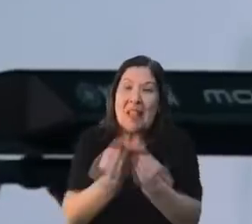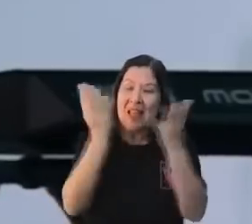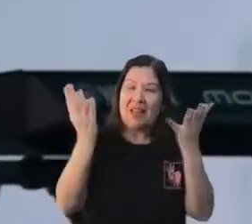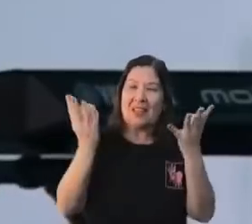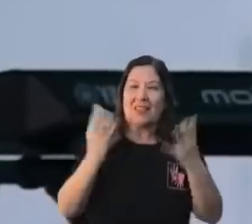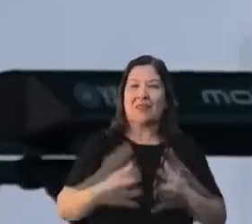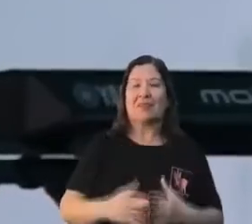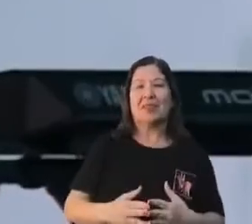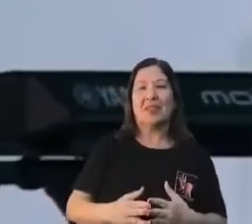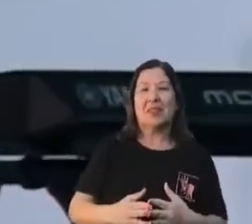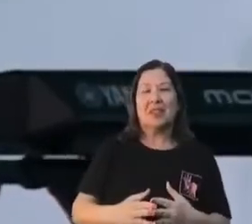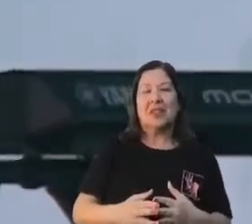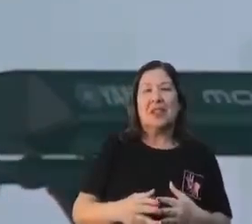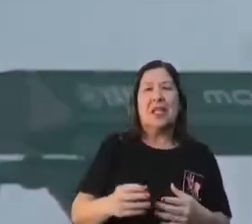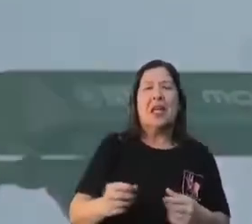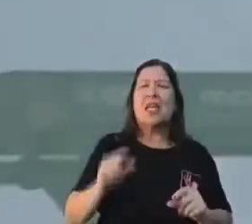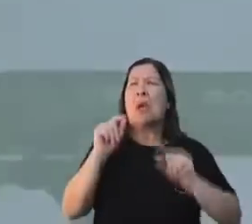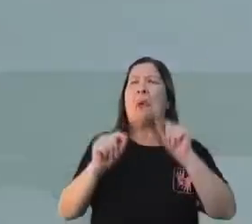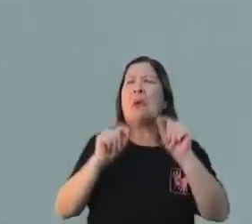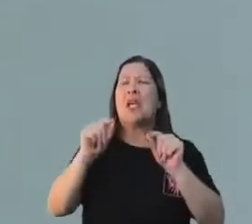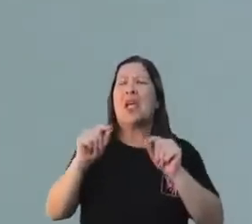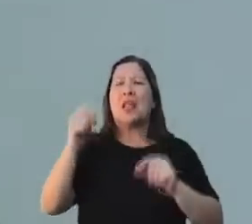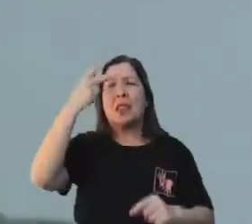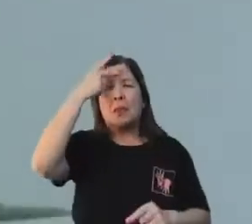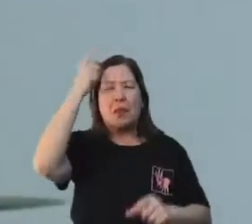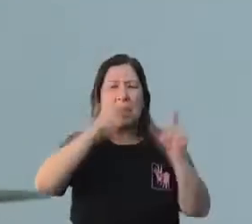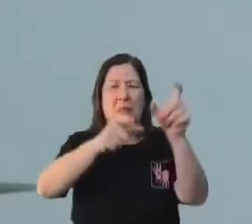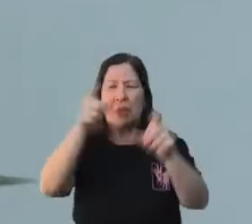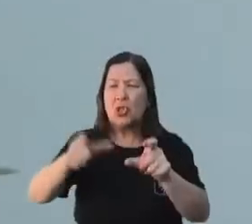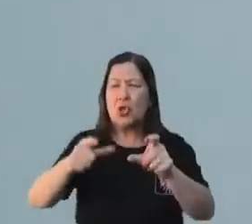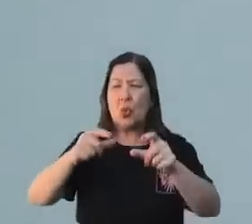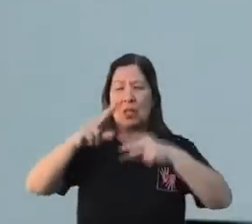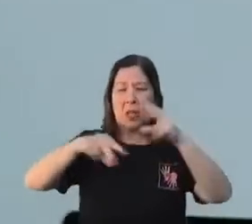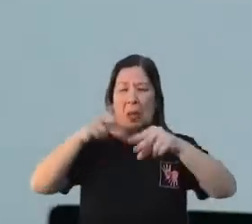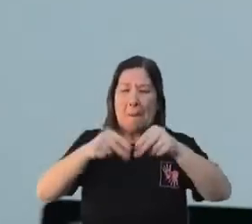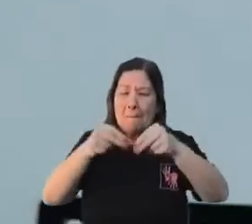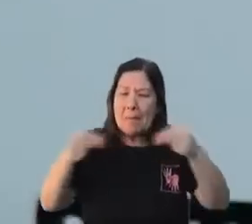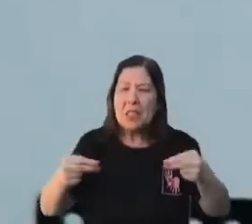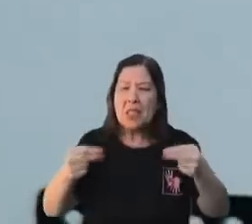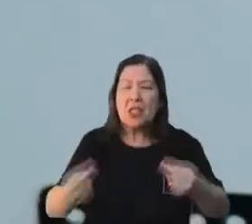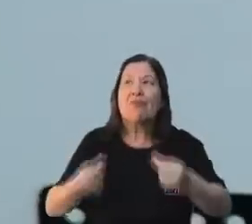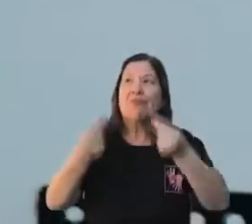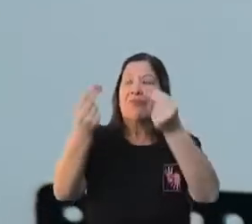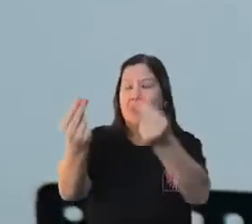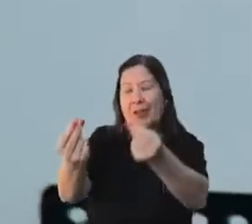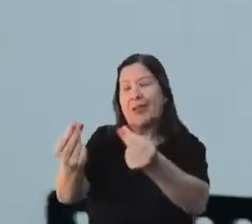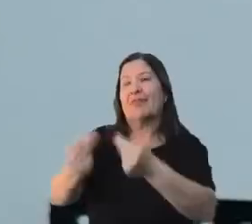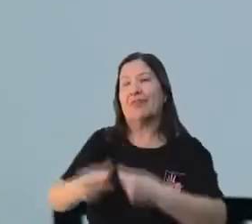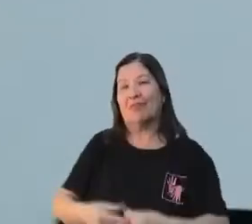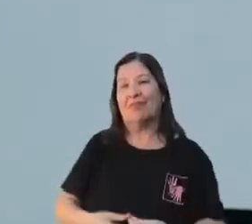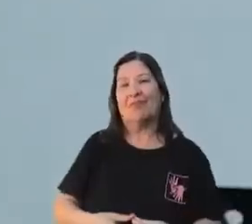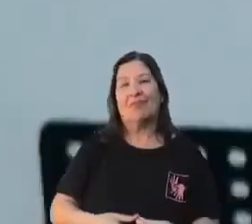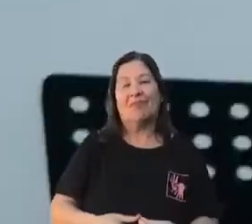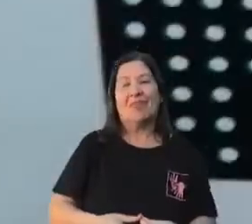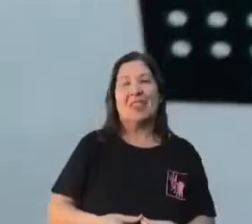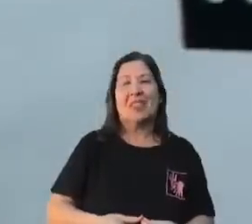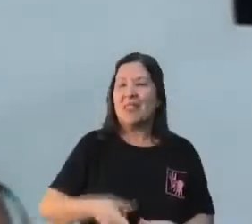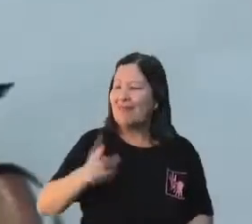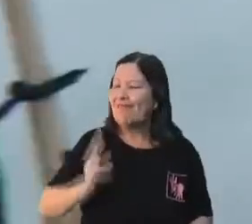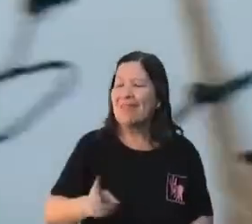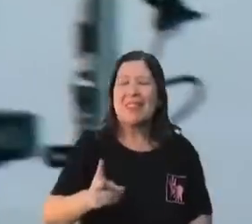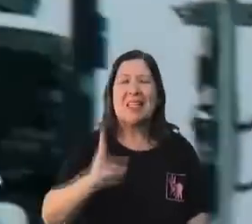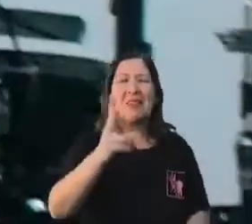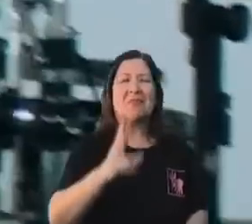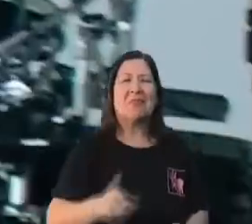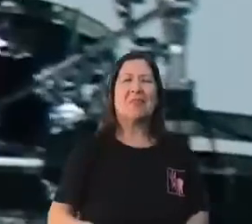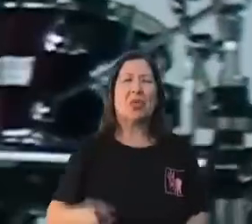para ele, e quando a comitiva chegou, ele ficou muito envaidecido, abriu seus tesouros, abriu seus palácios, mostrou quão rico,